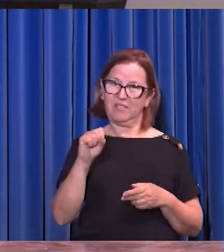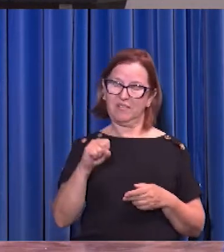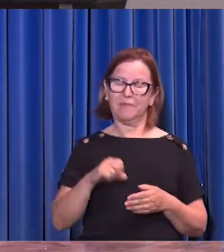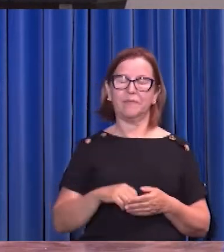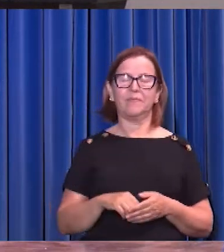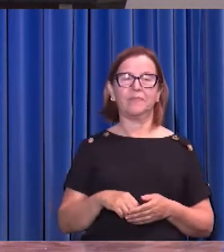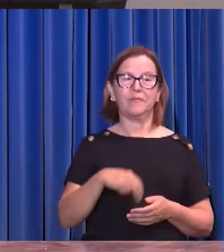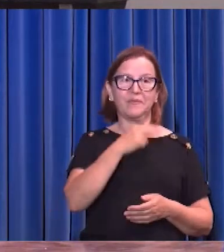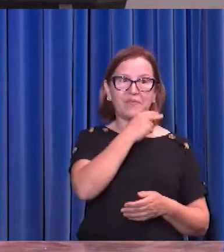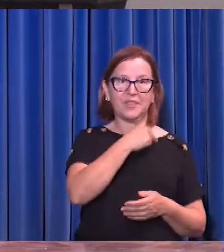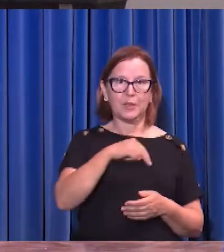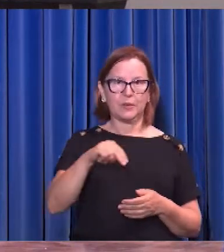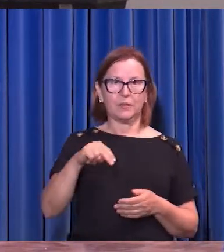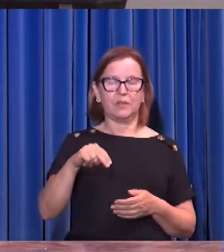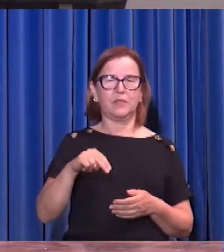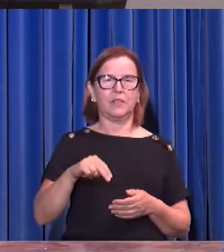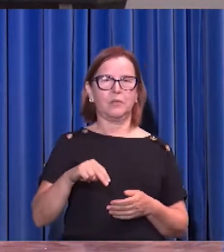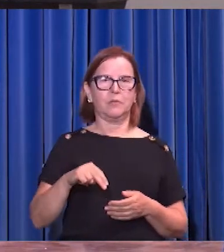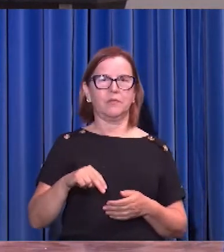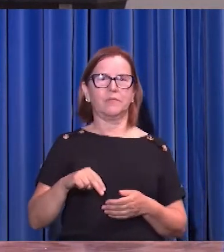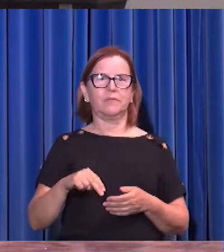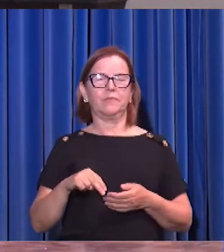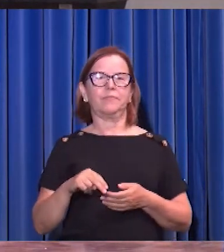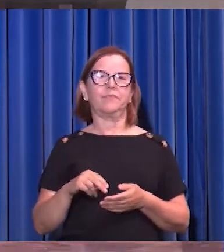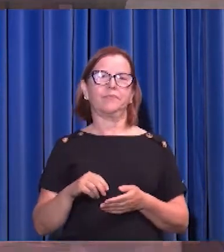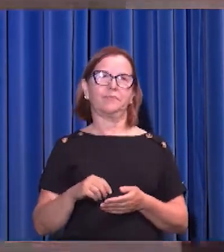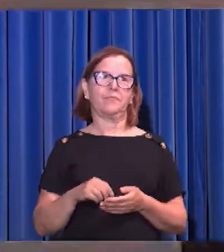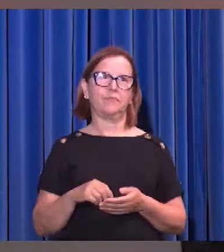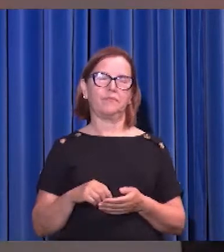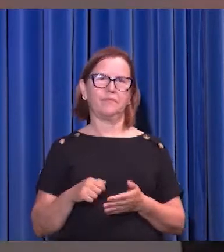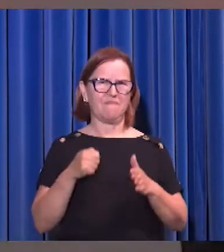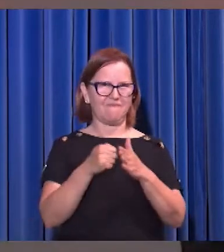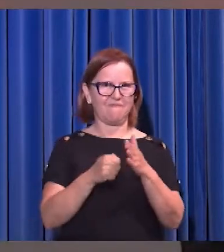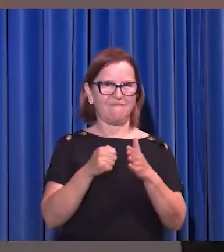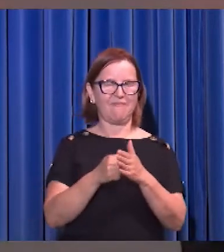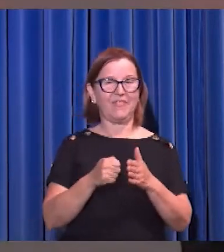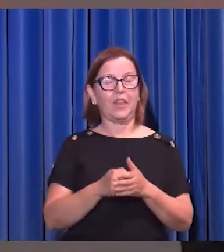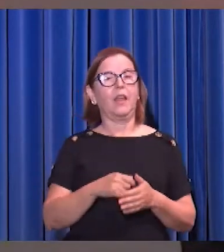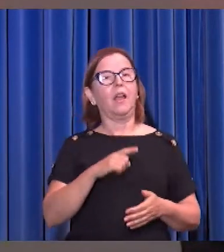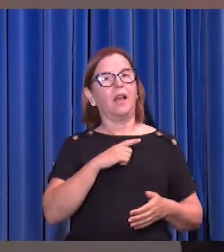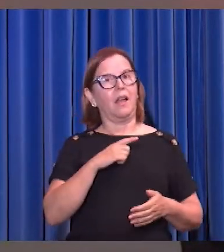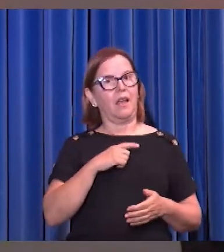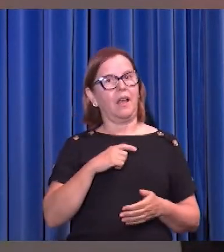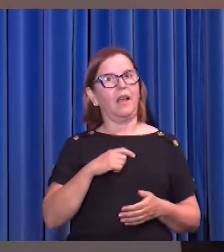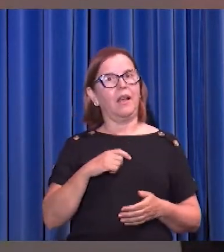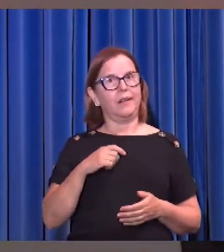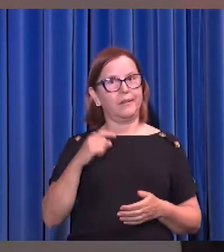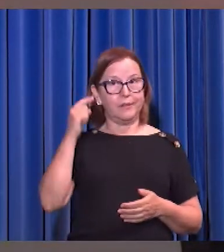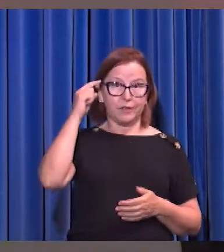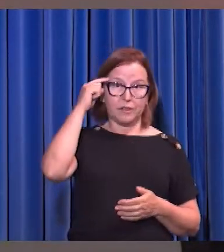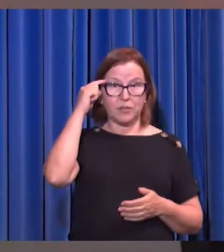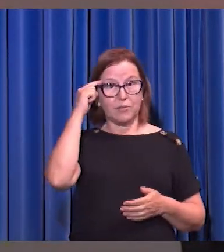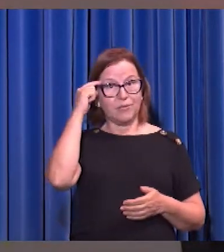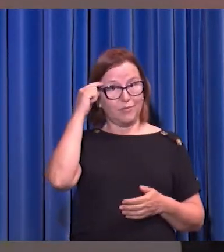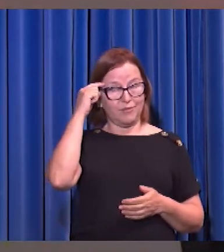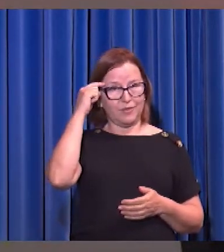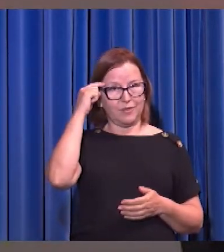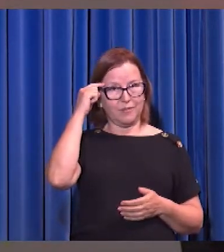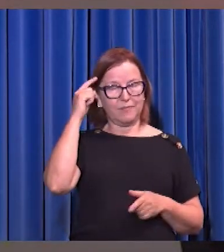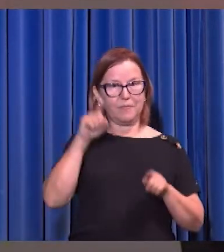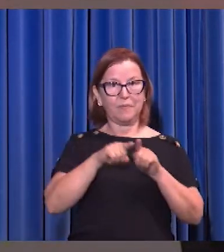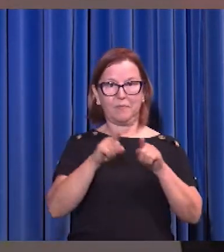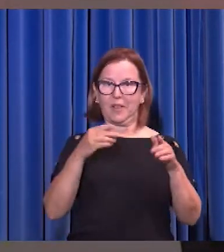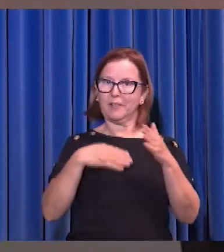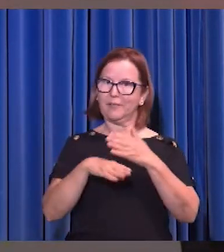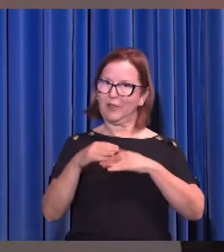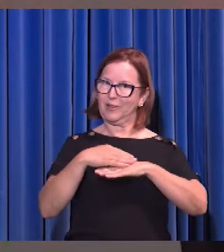Nicodemos, ele era cético até certo ponto. Ele realmente tinha dúvidas. Foi ao encontro de Jesus para conhecê-lo